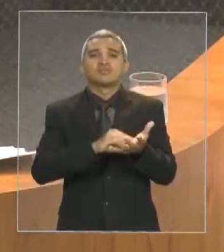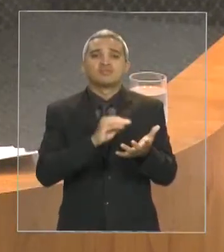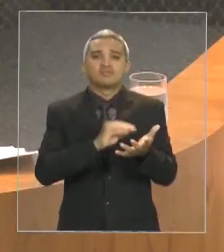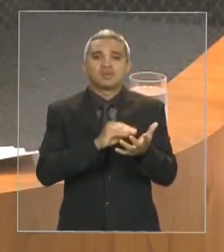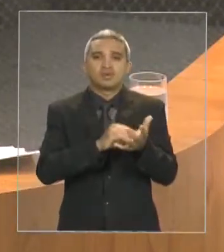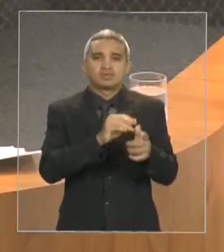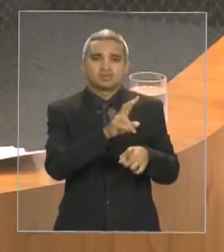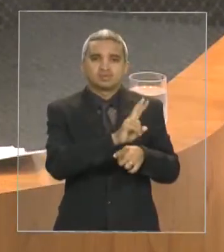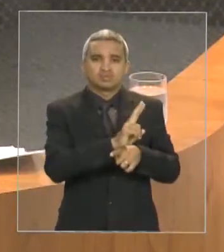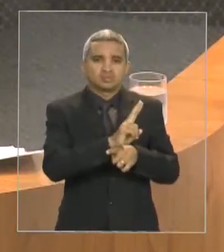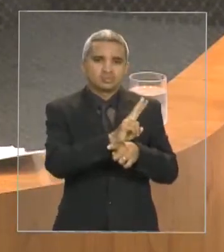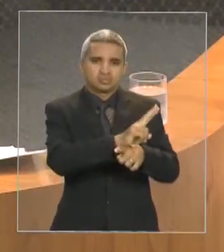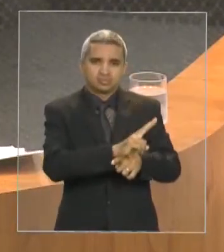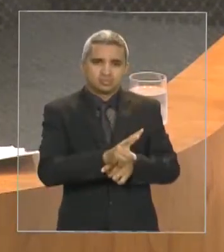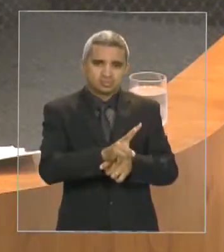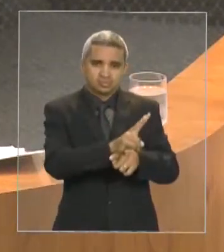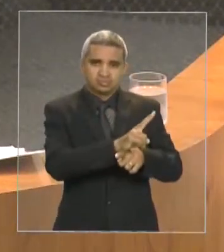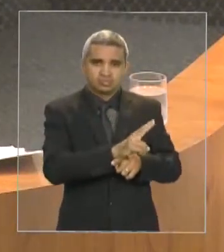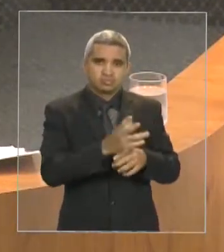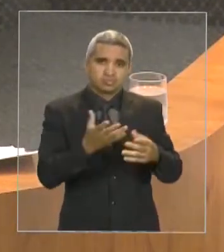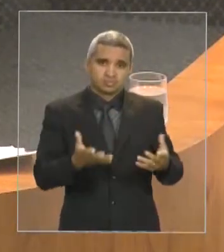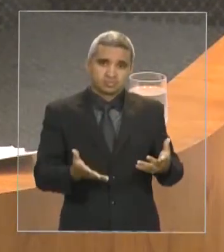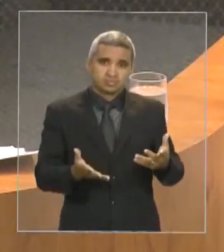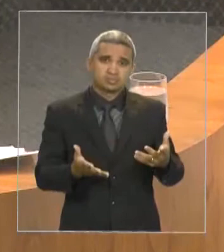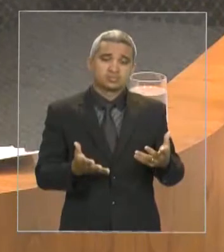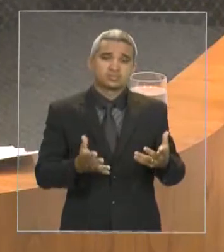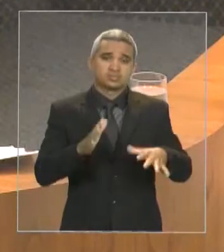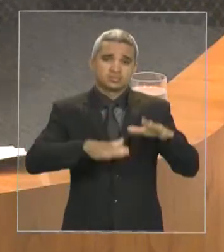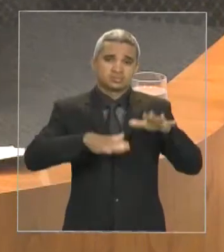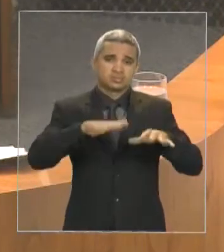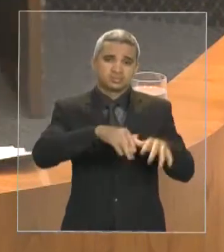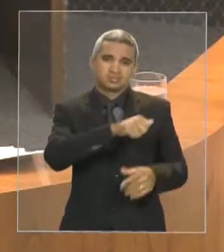público. Infelizmente, não tarda muito para que as